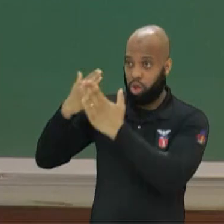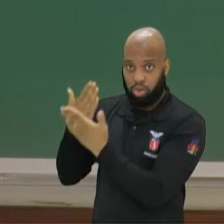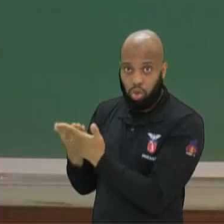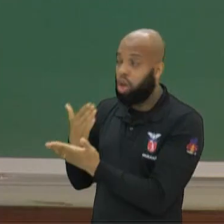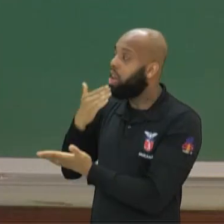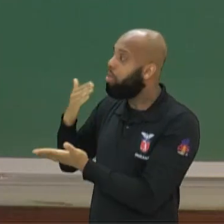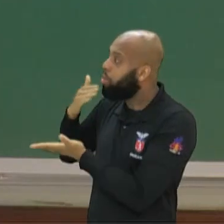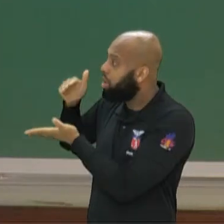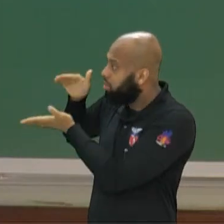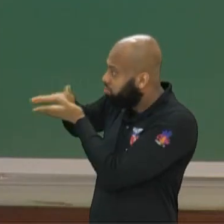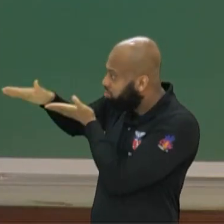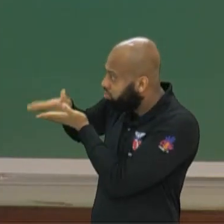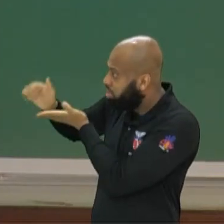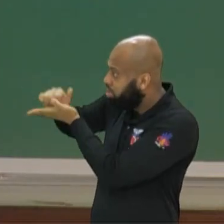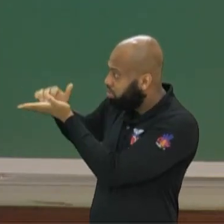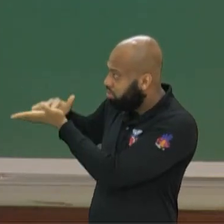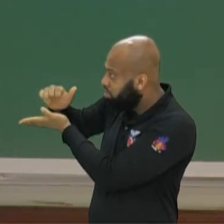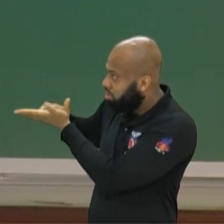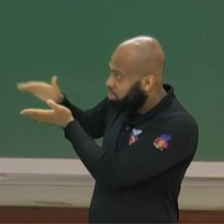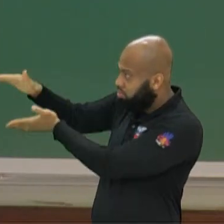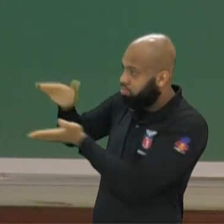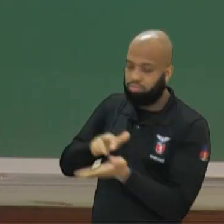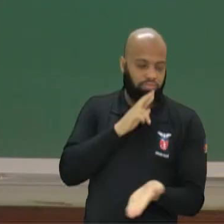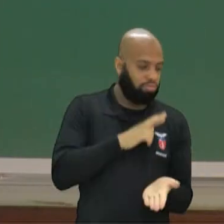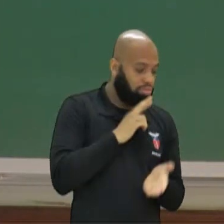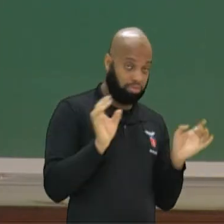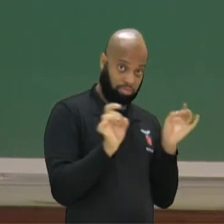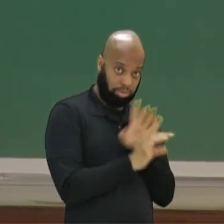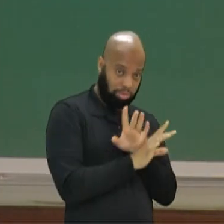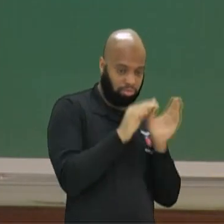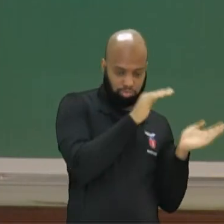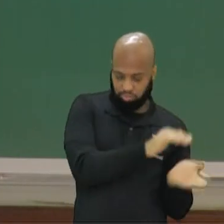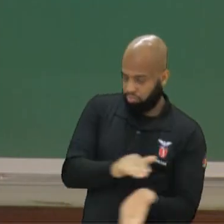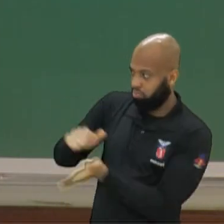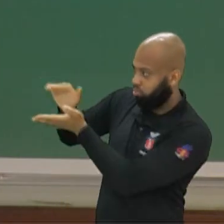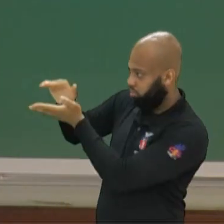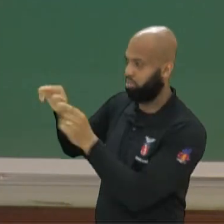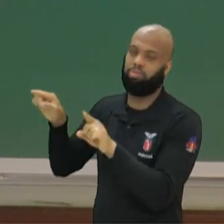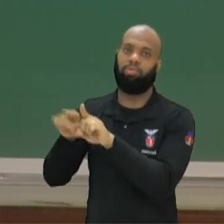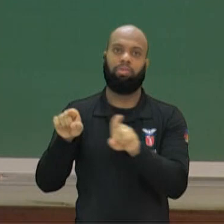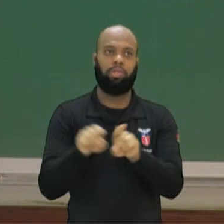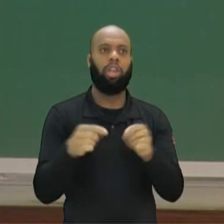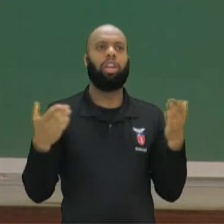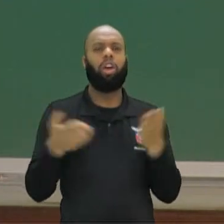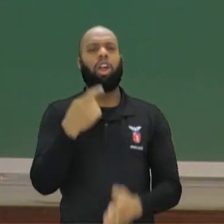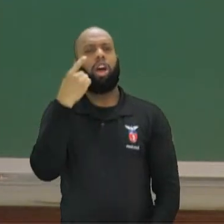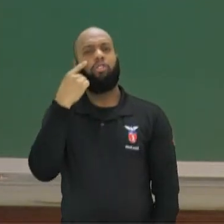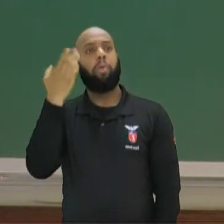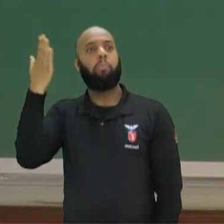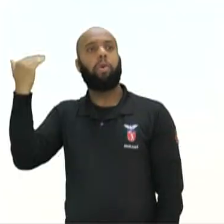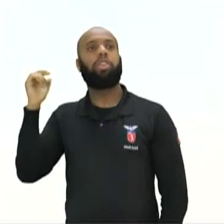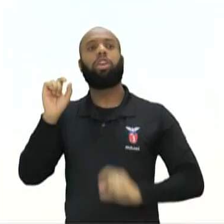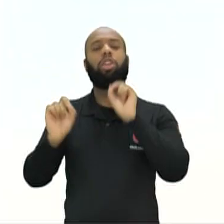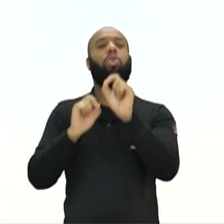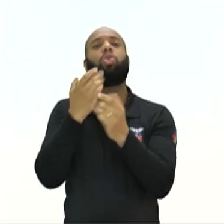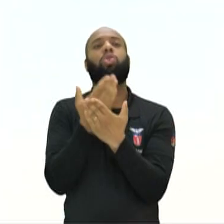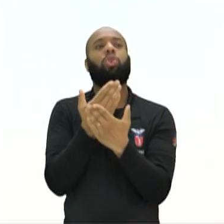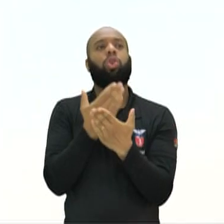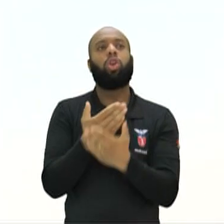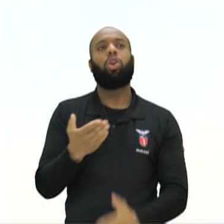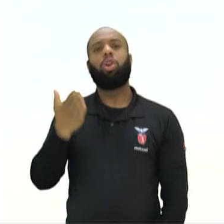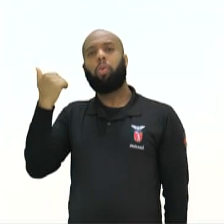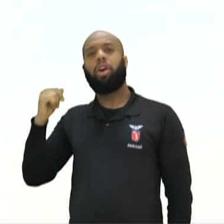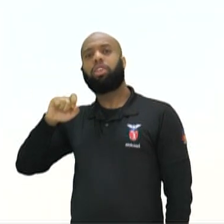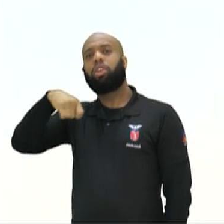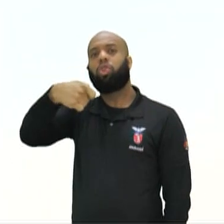para buscar, como também para devolver as atividades feitas, ok? Vamos ver o que a gente conversou na aula passada? Na aula passada nós falamos